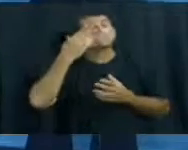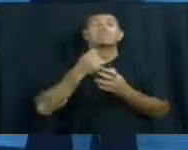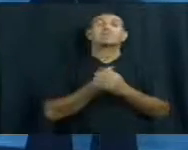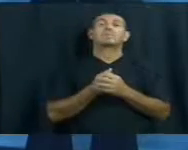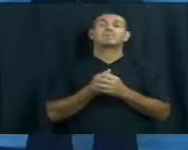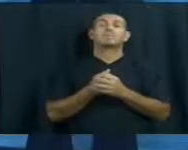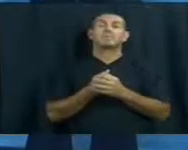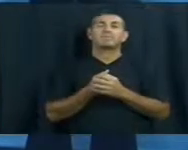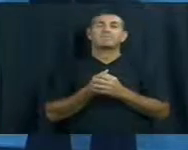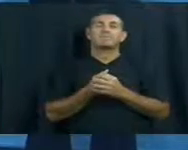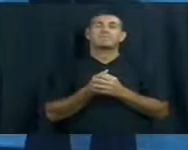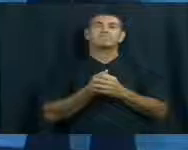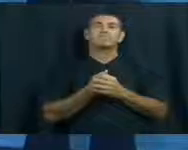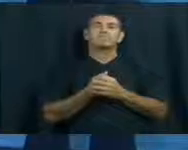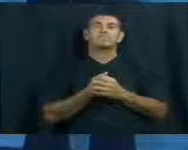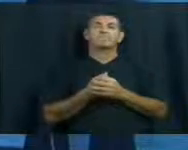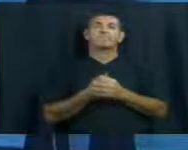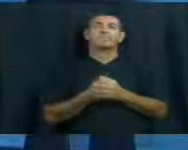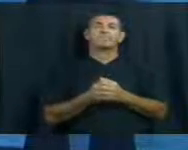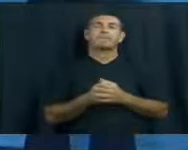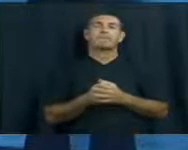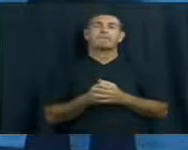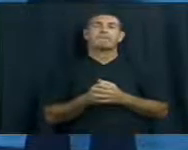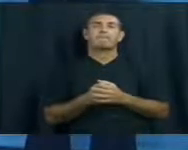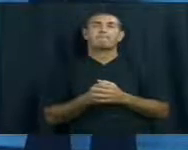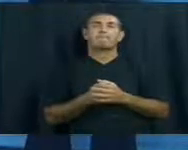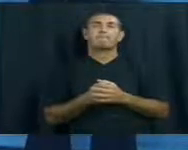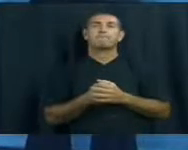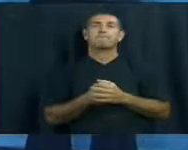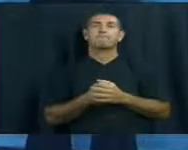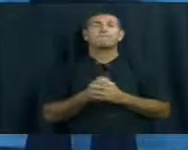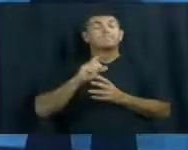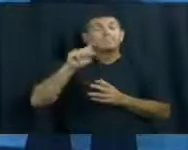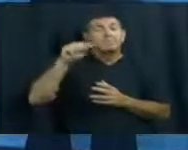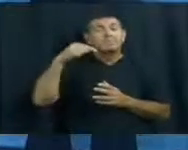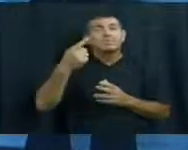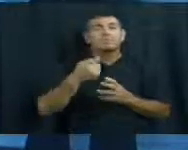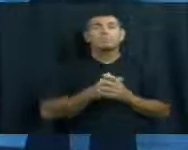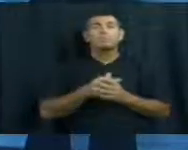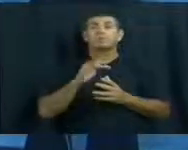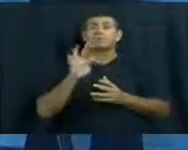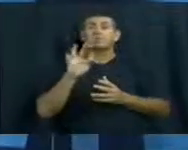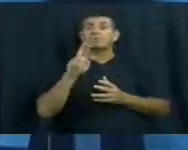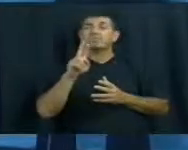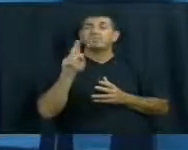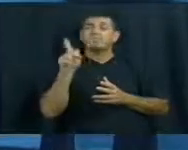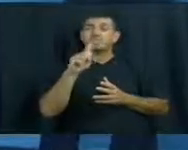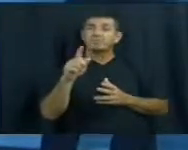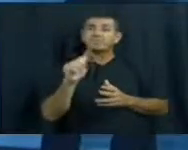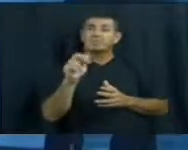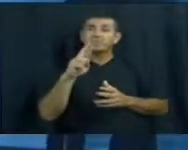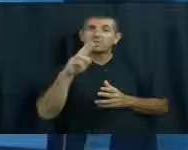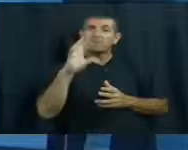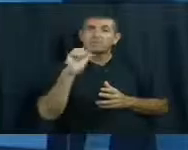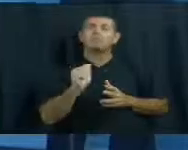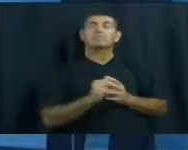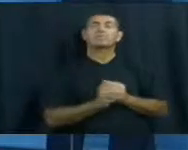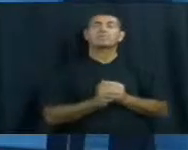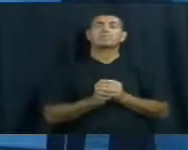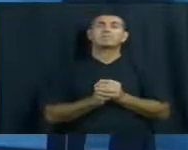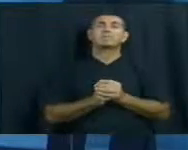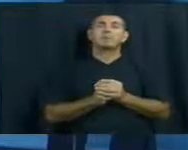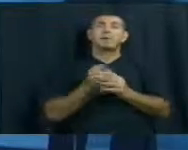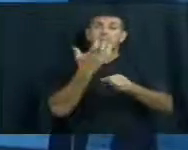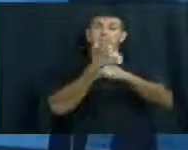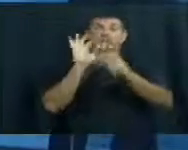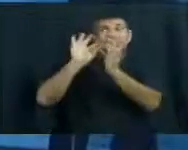passagem, na altura do Marlin ali, entre passagem e Marlin. Temos o Fusarca, no Novo Portinho também. É, Samba